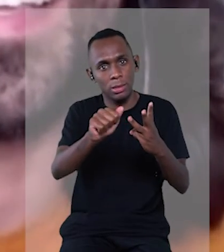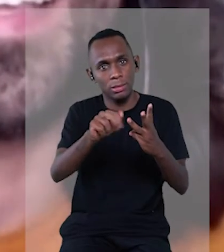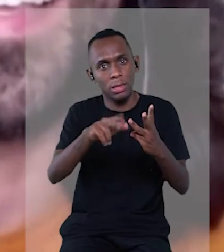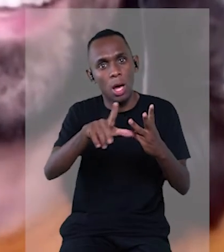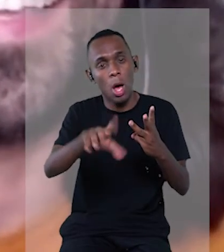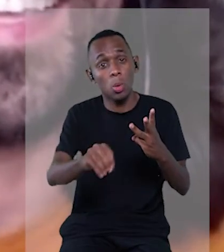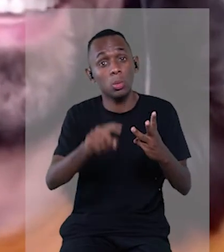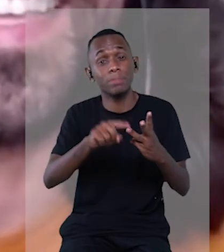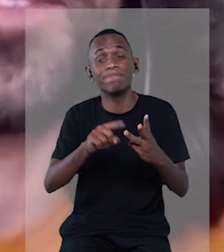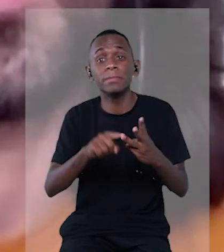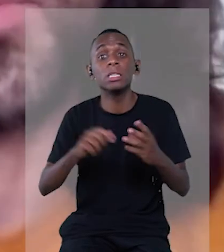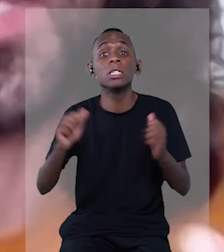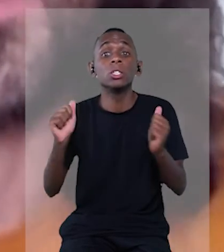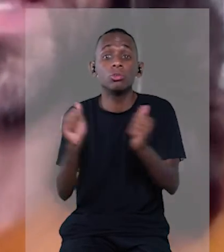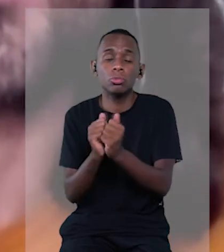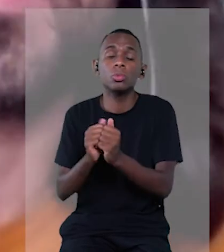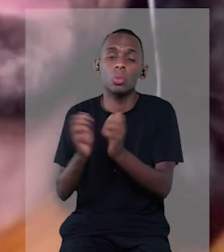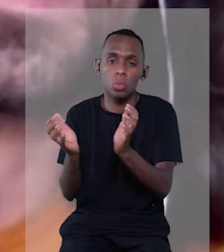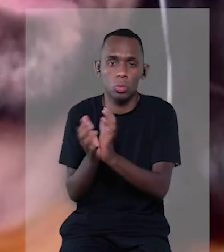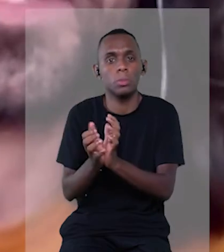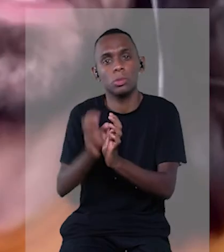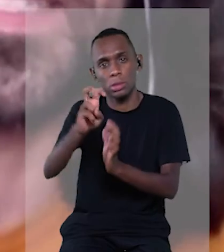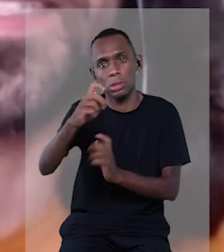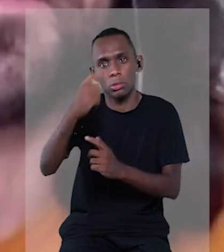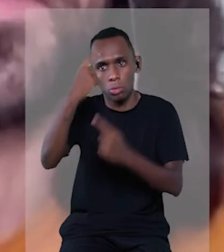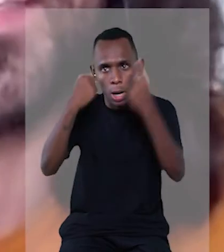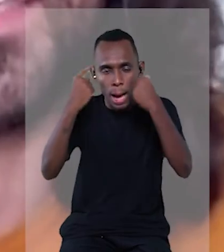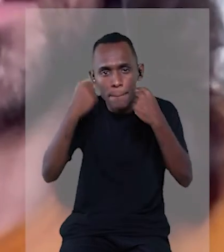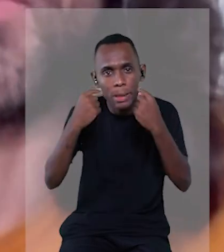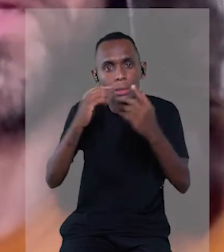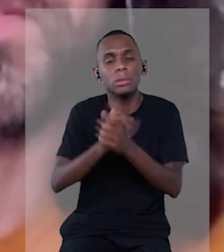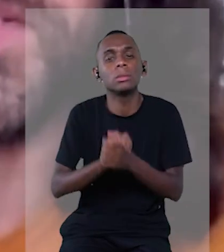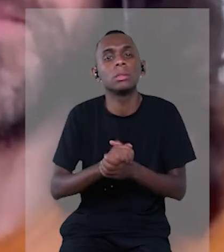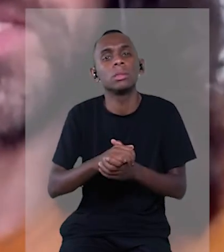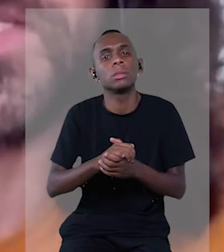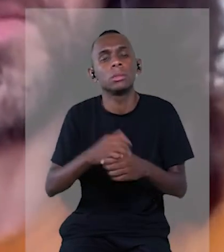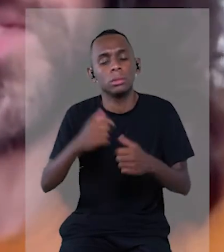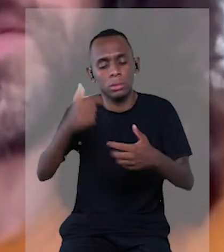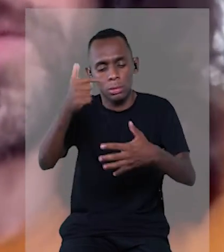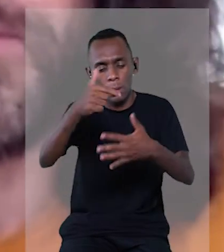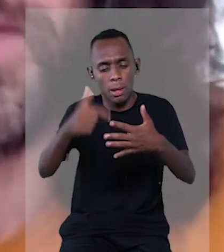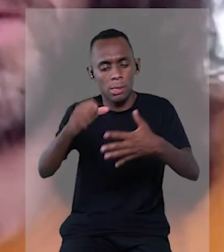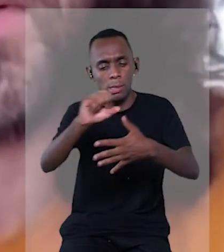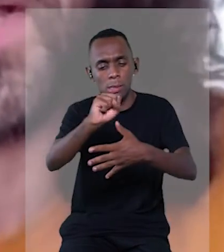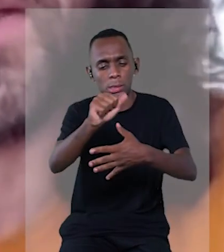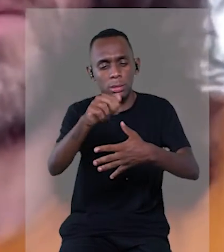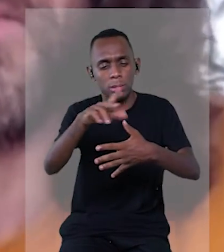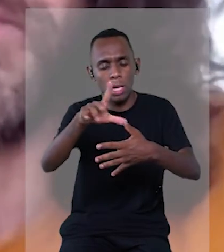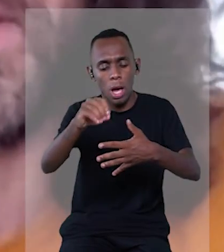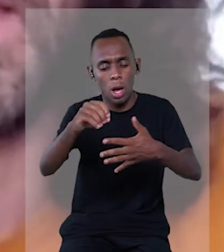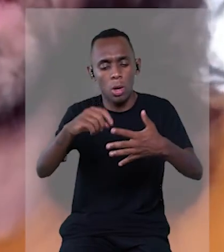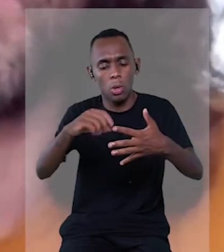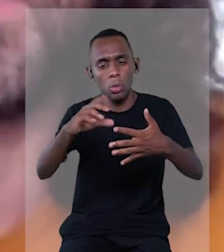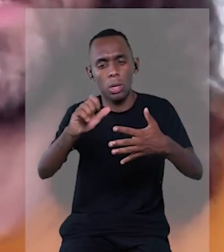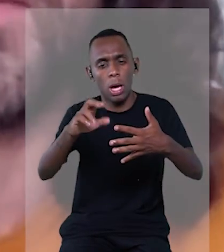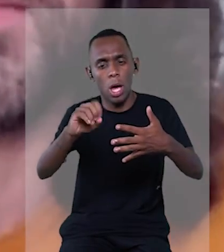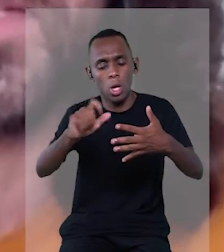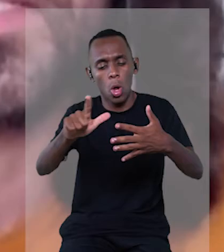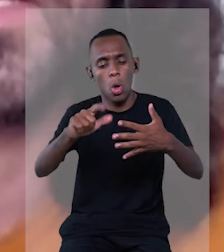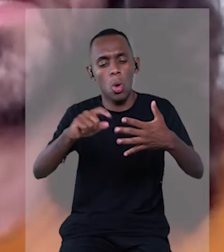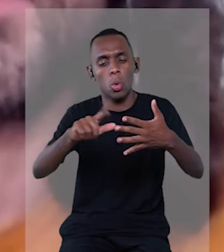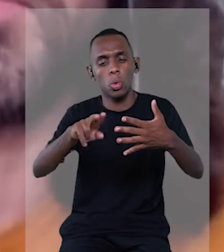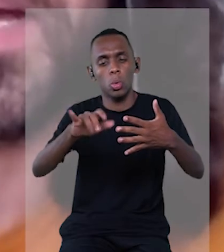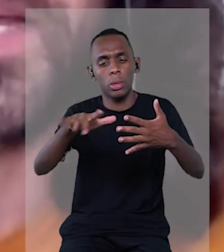personagens. E o Saulo é da Companhia Cinco Cabeças. A Companhia Cinco Cabeças é o Saulo Salomão, a Carol Oliveira, a